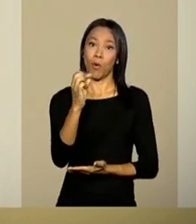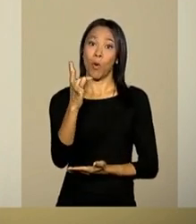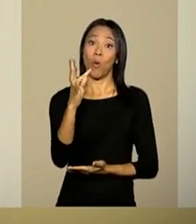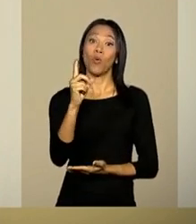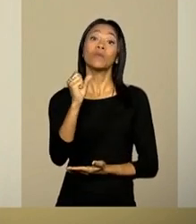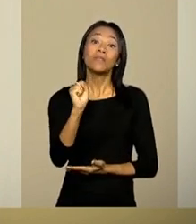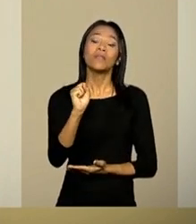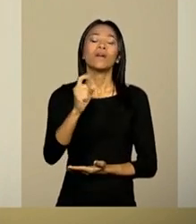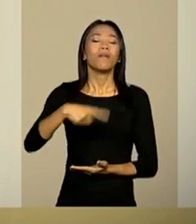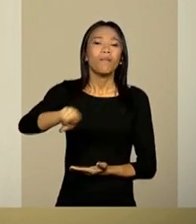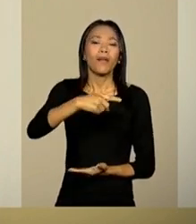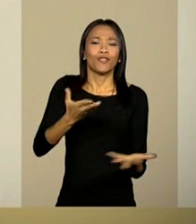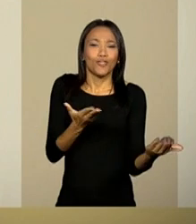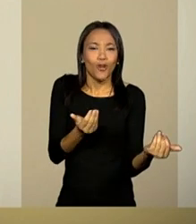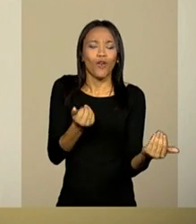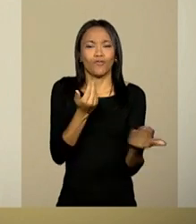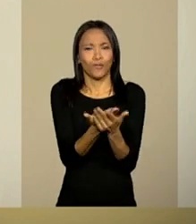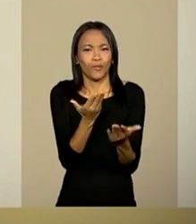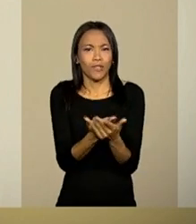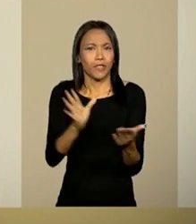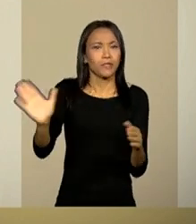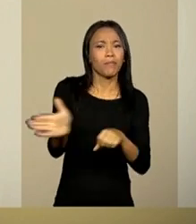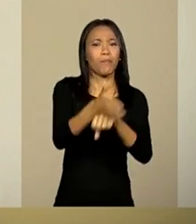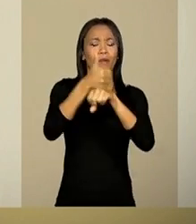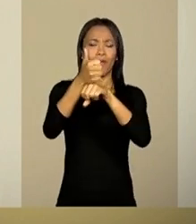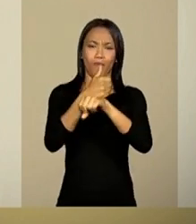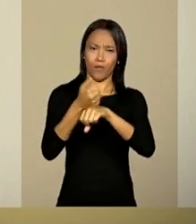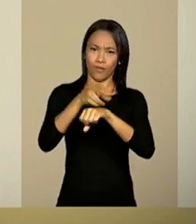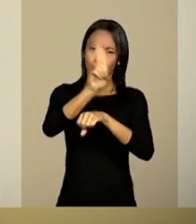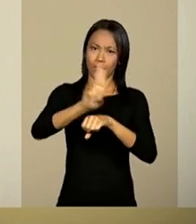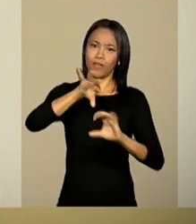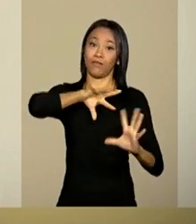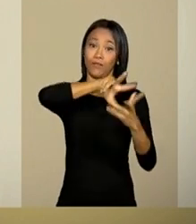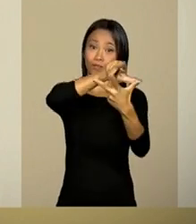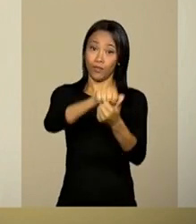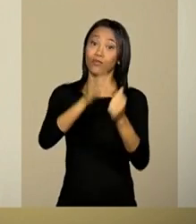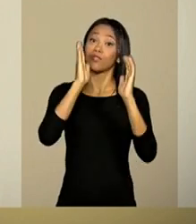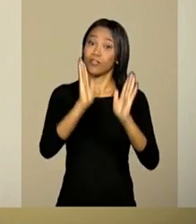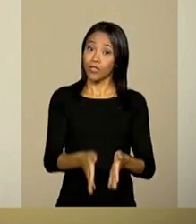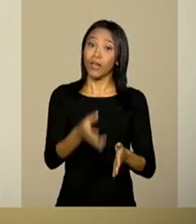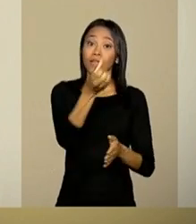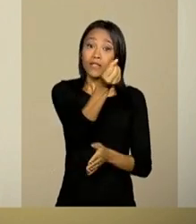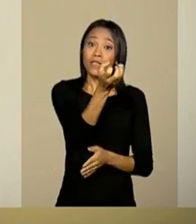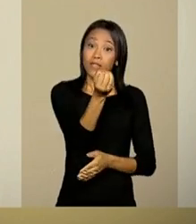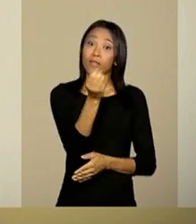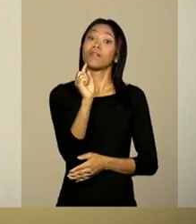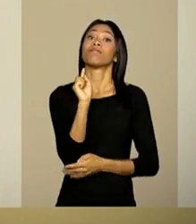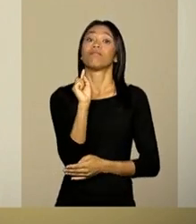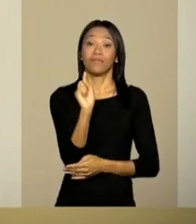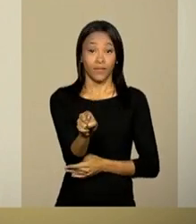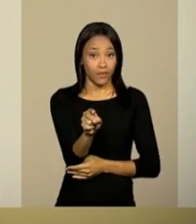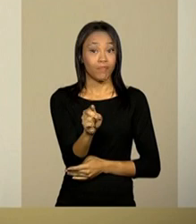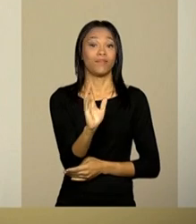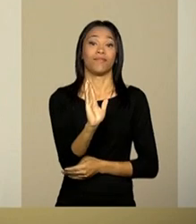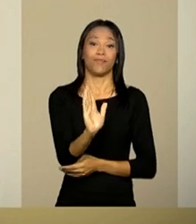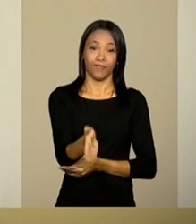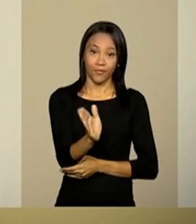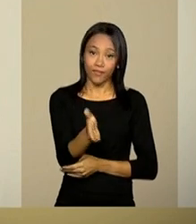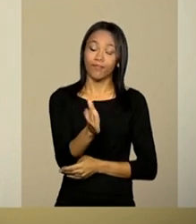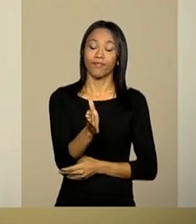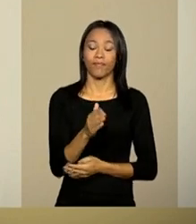brasileiros estudarem nas melhores universidades do mundo já são 60.000 veja bem a Luciano